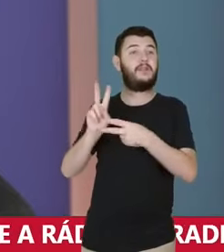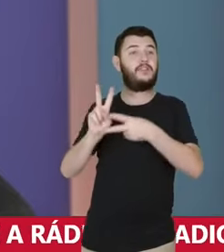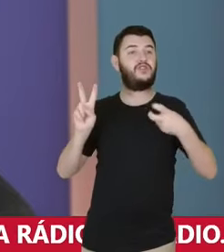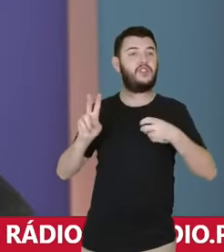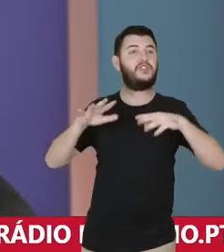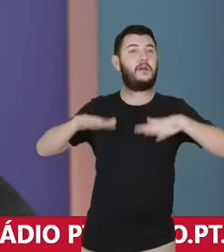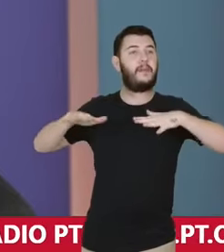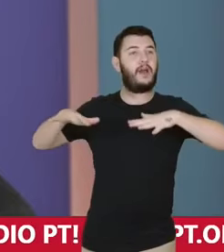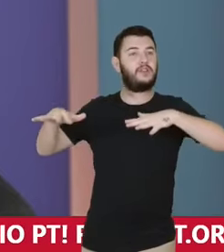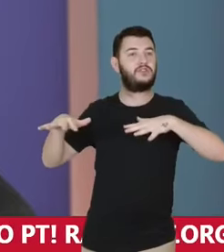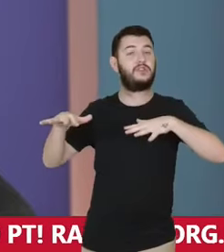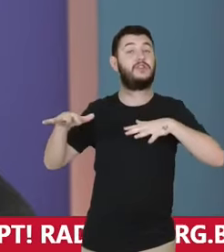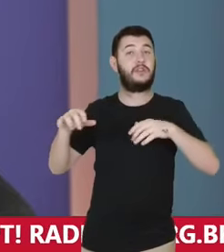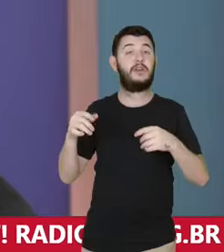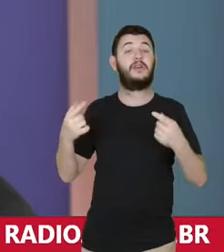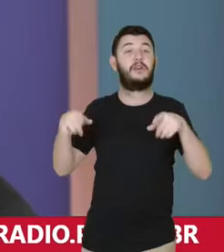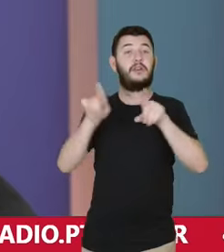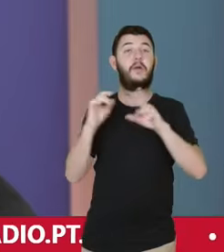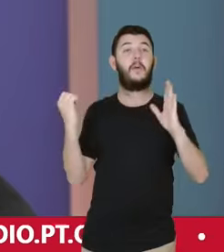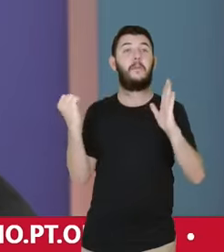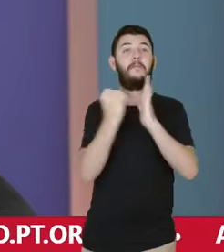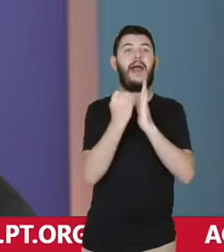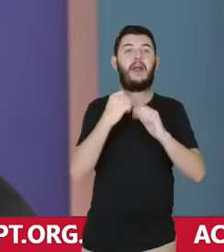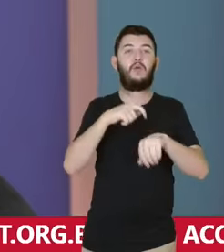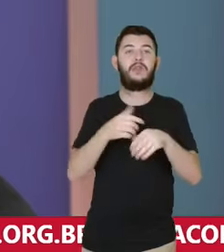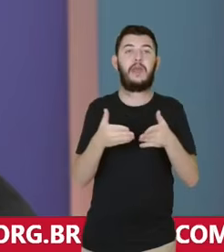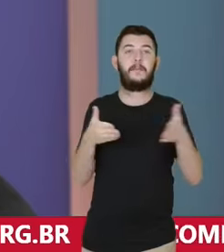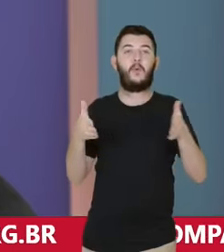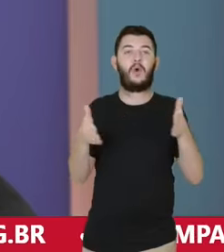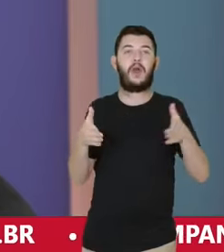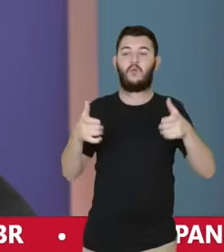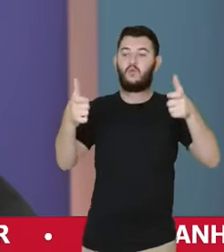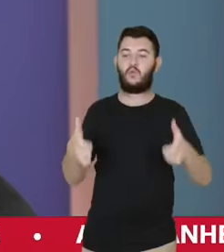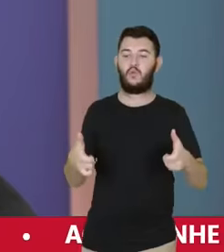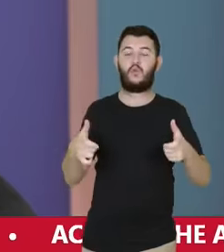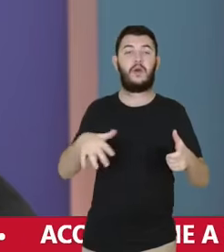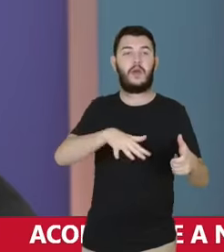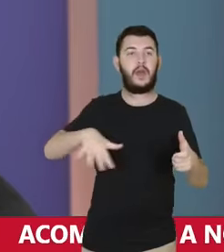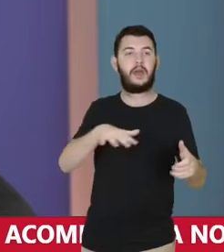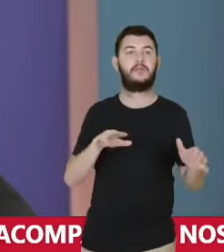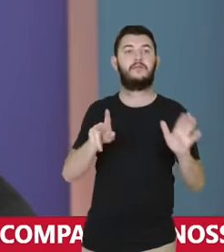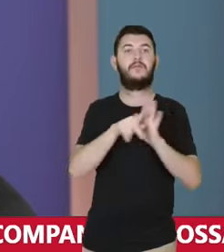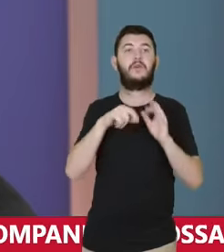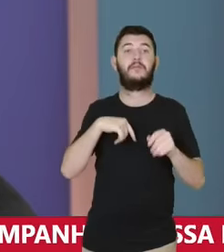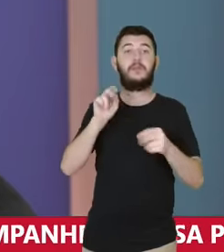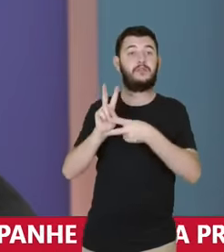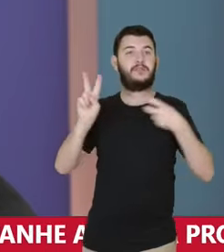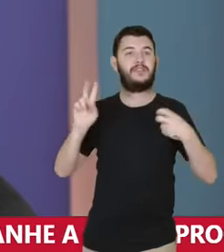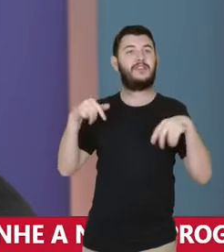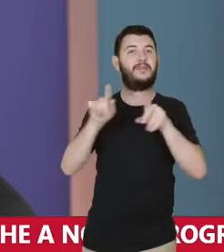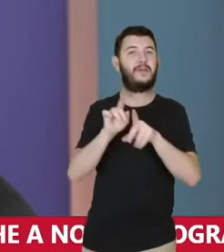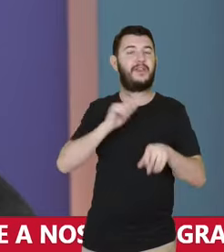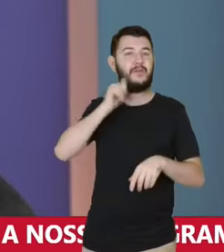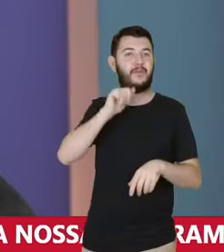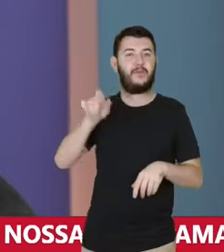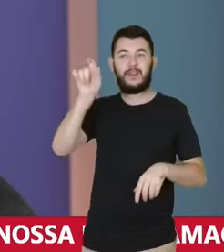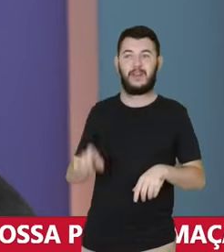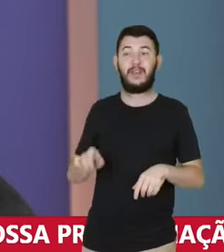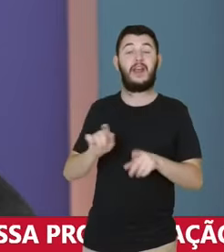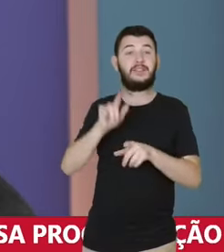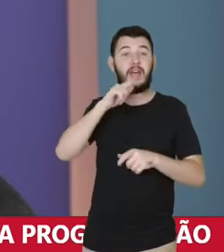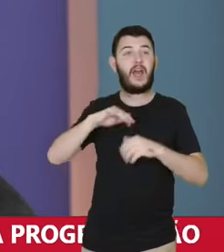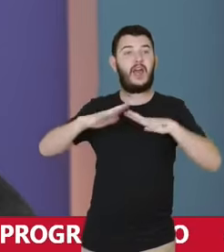agora em Brasília, e o marco temporal. Antes, nós vamos acompanhar a aula Mulheres das Águas, do Campo e das Florestas com a antropóloga